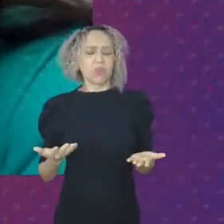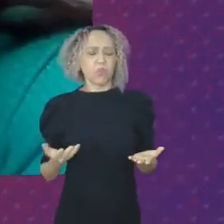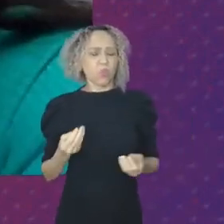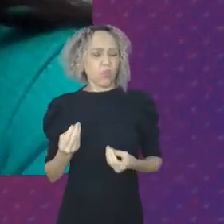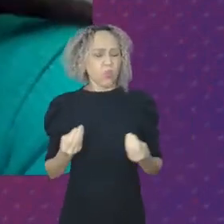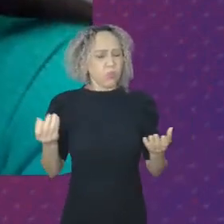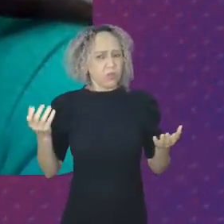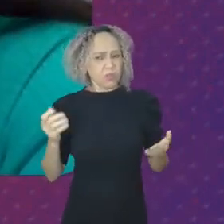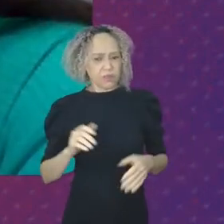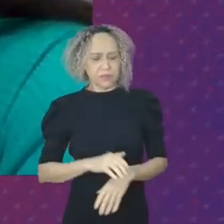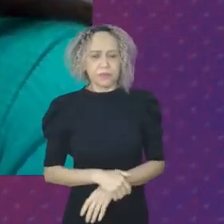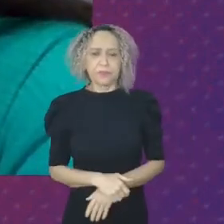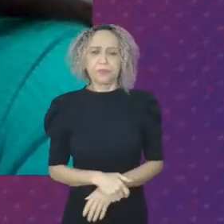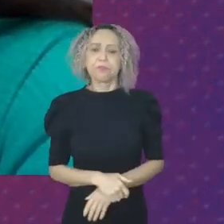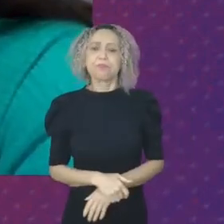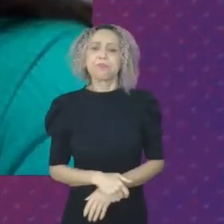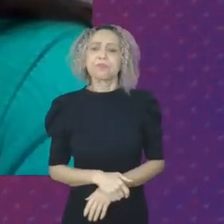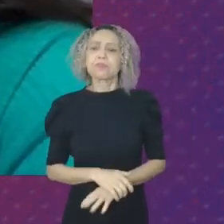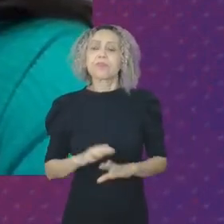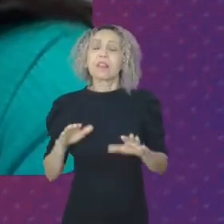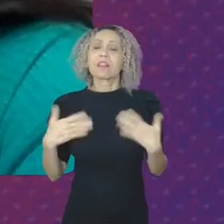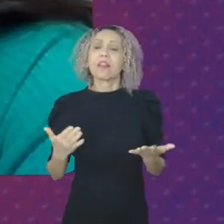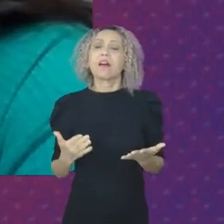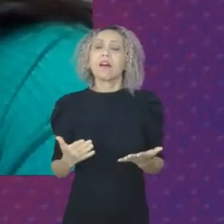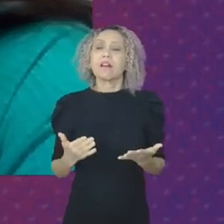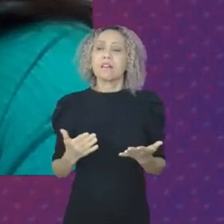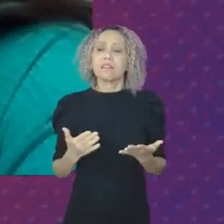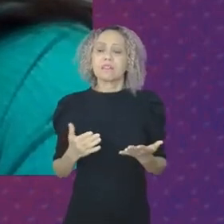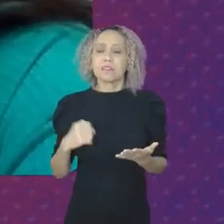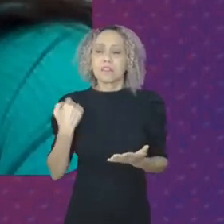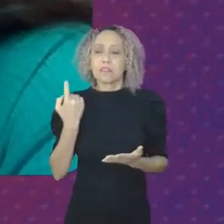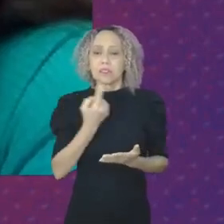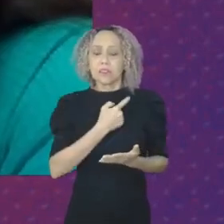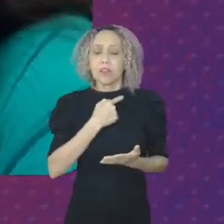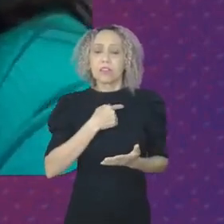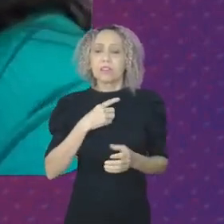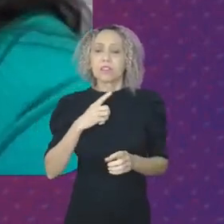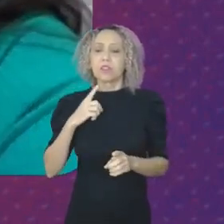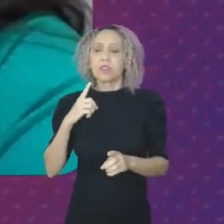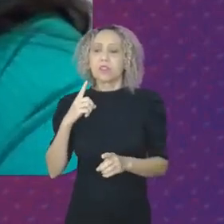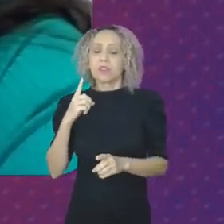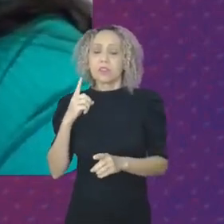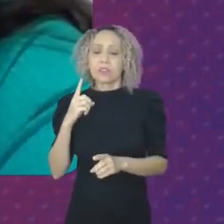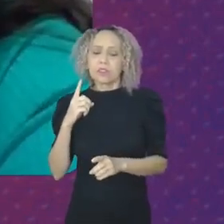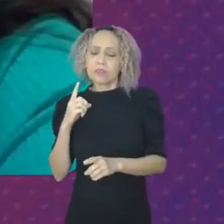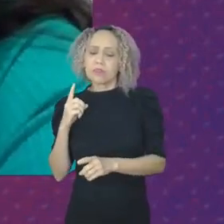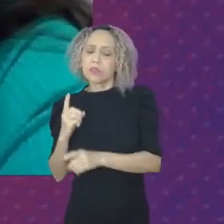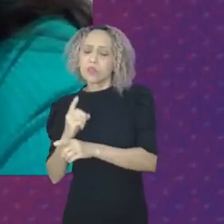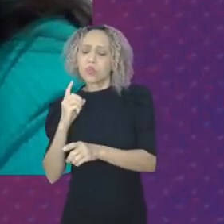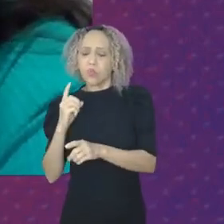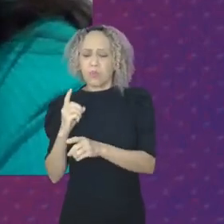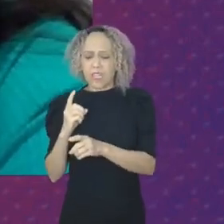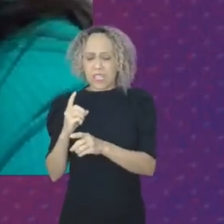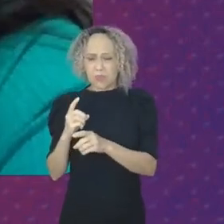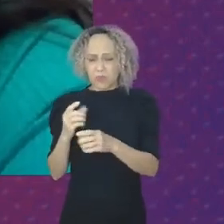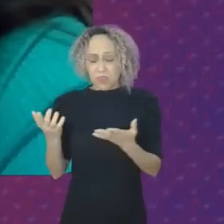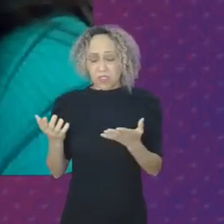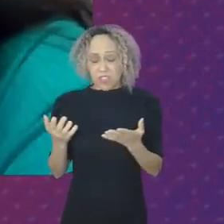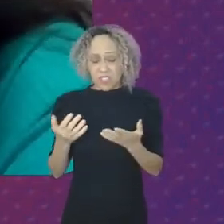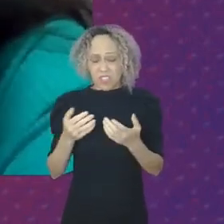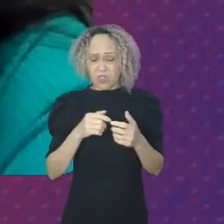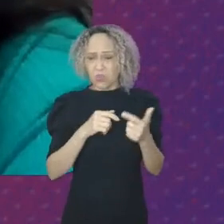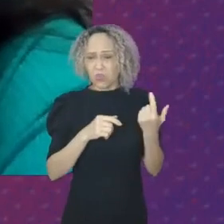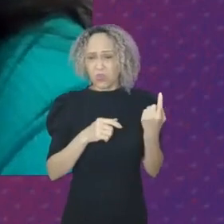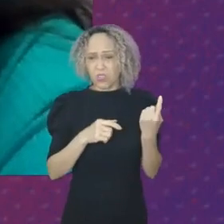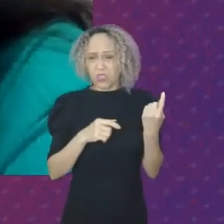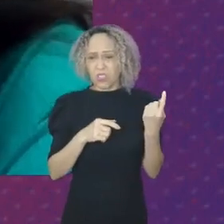também. Né? Então, a partir do que nós encontramos, que esse desmonte já foi identificado